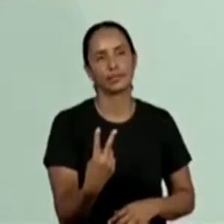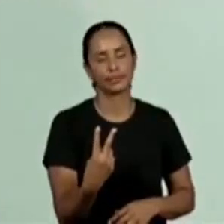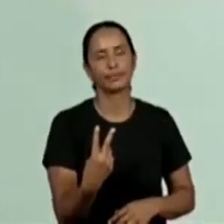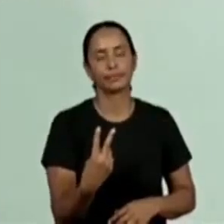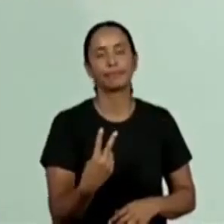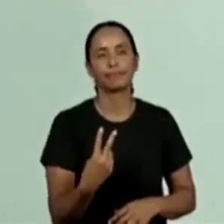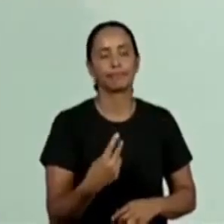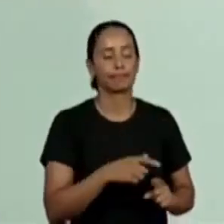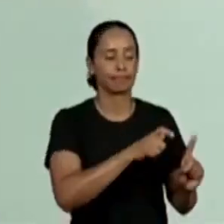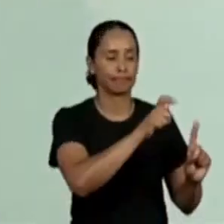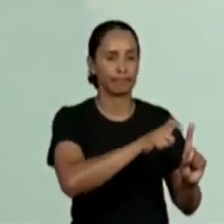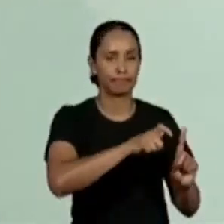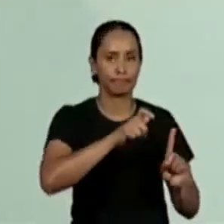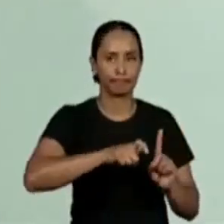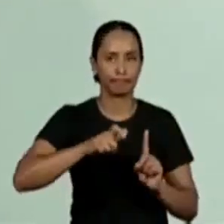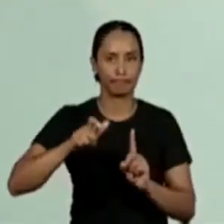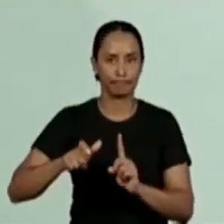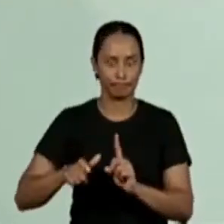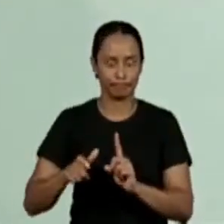64.782. Então,